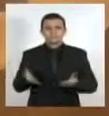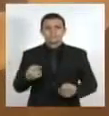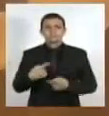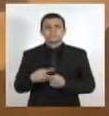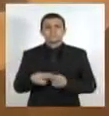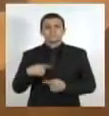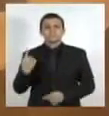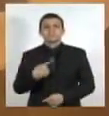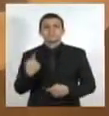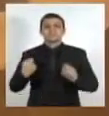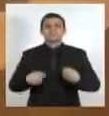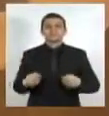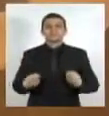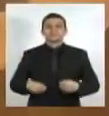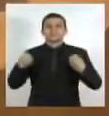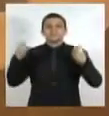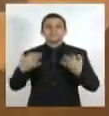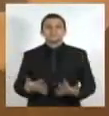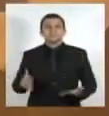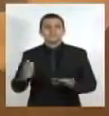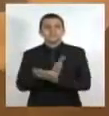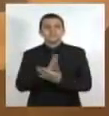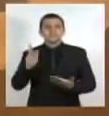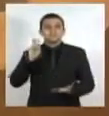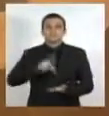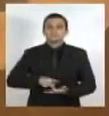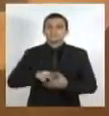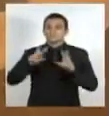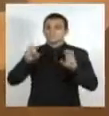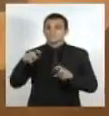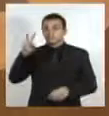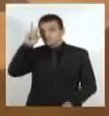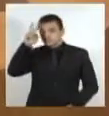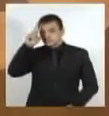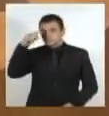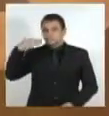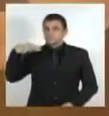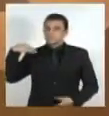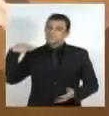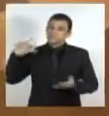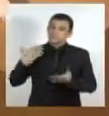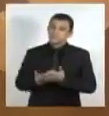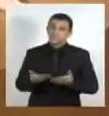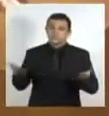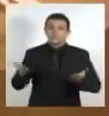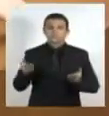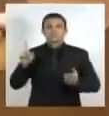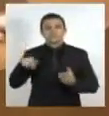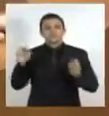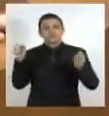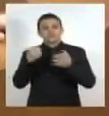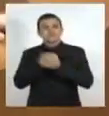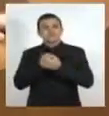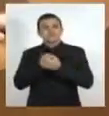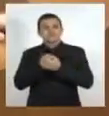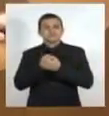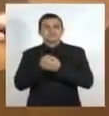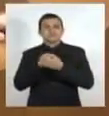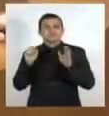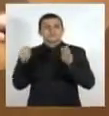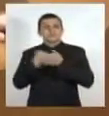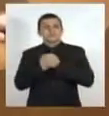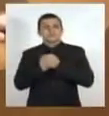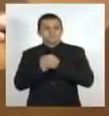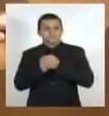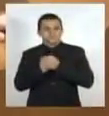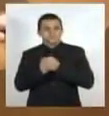estabelecer algumas verdades sobre a nossa história que ficavam escondidas debaixo de tapetes dos palácios e fora